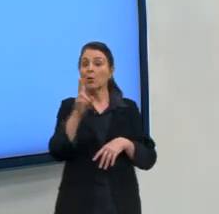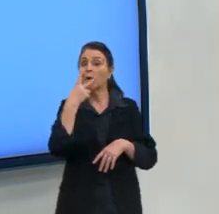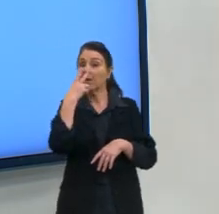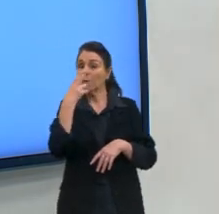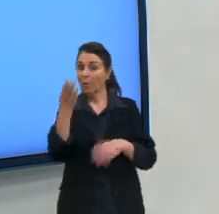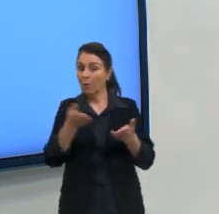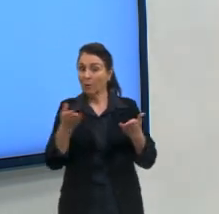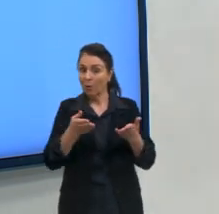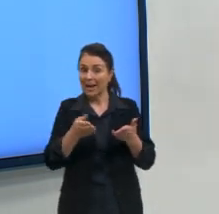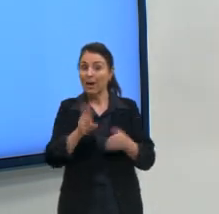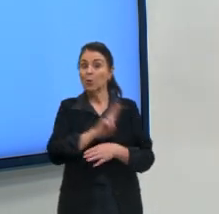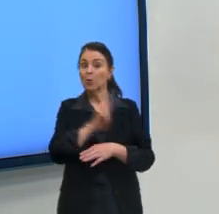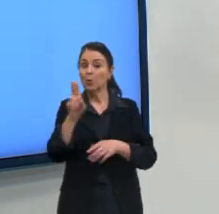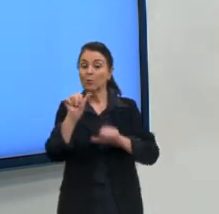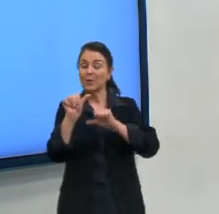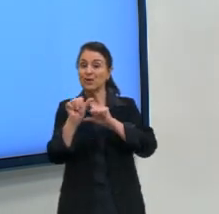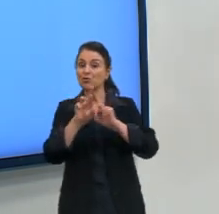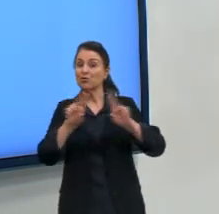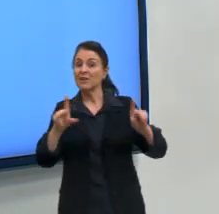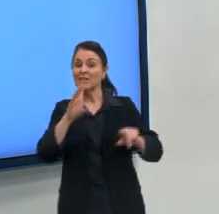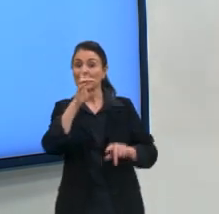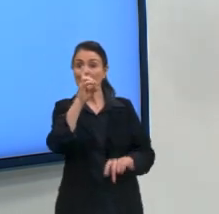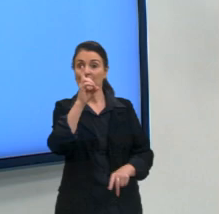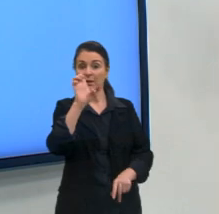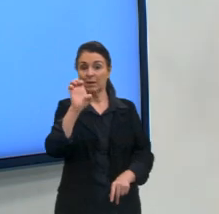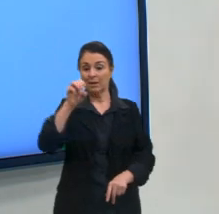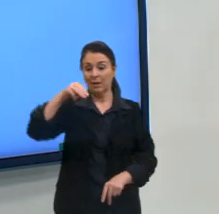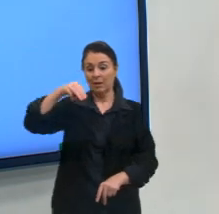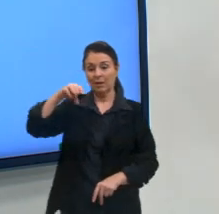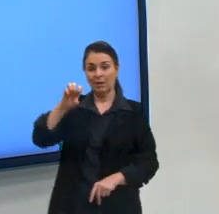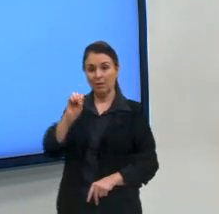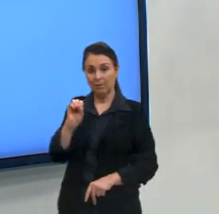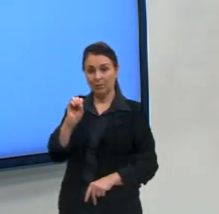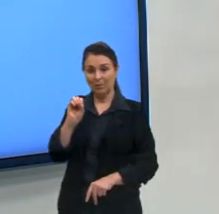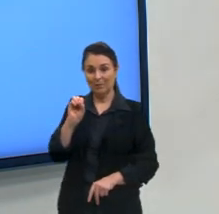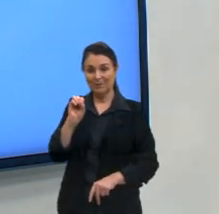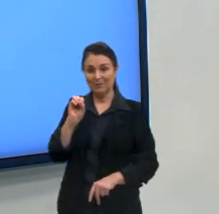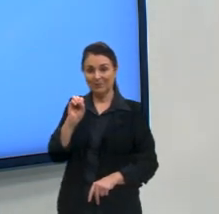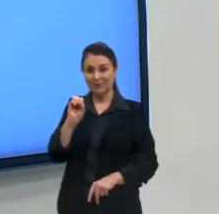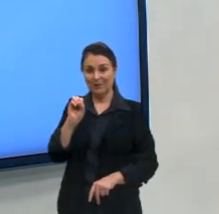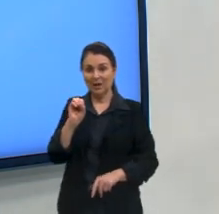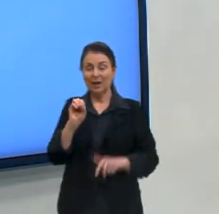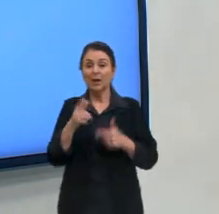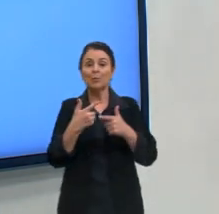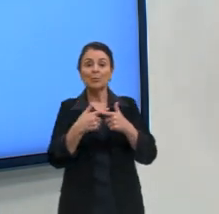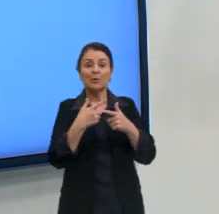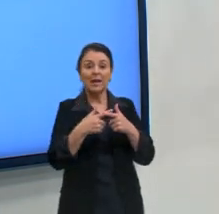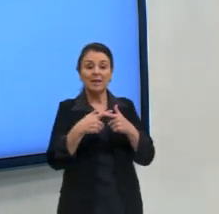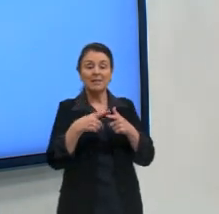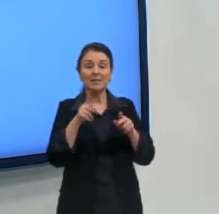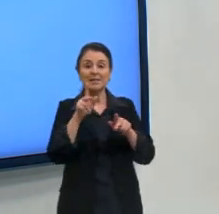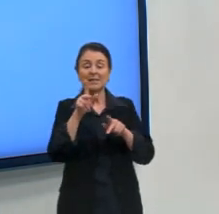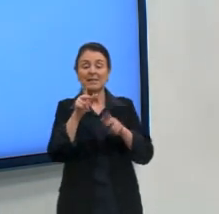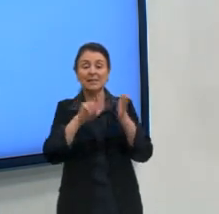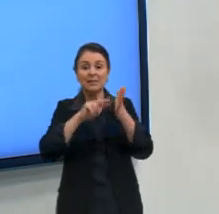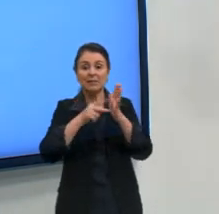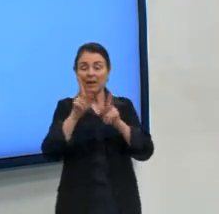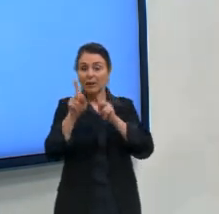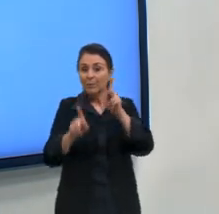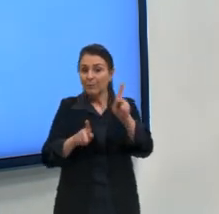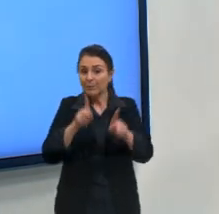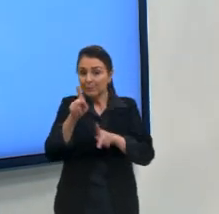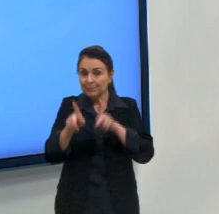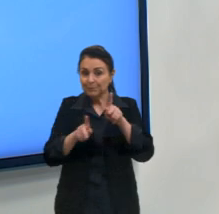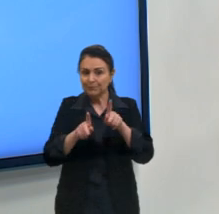então o demo de povo da Democracia bem dessa divisão dos demos e a gente falou um pouquinho o